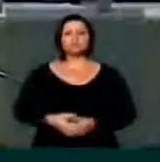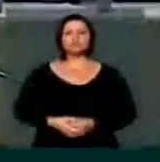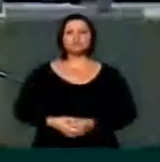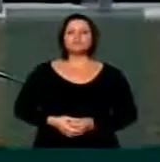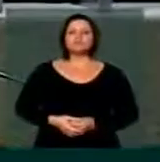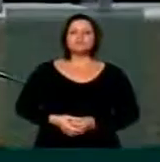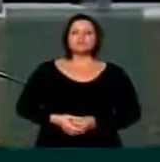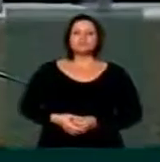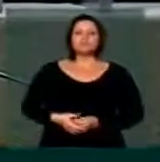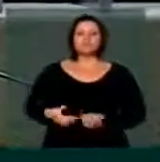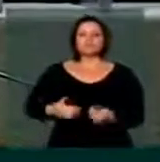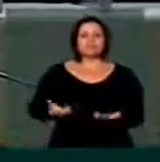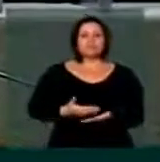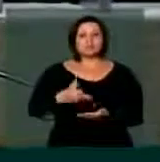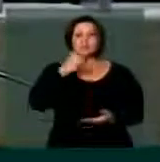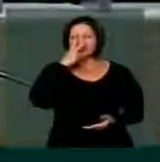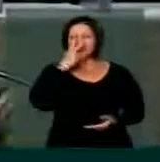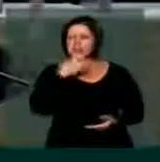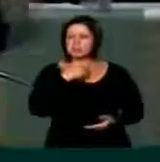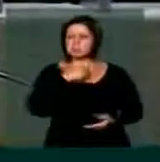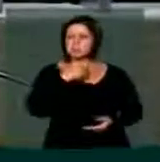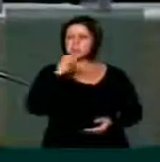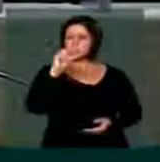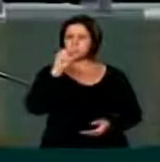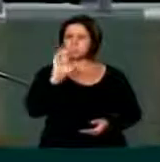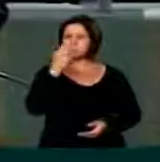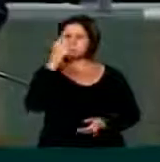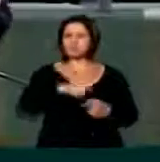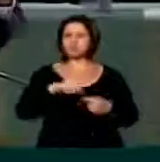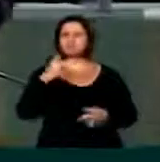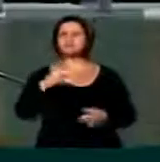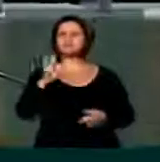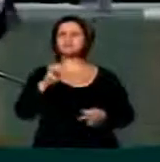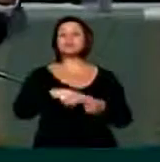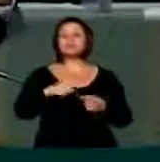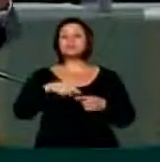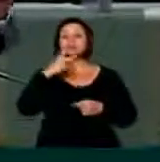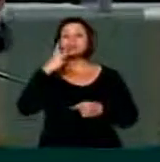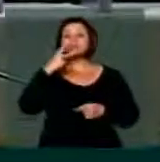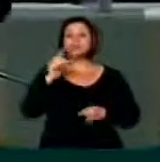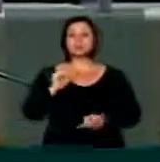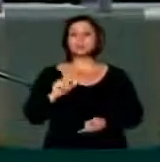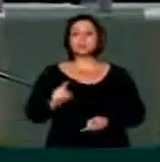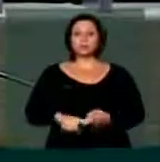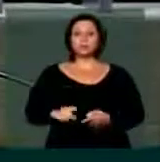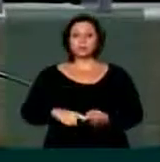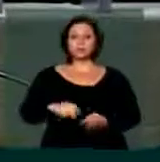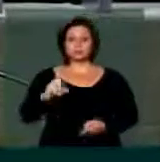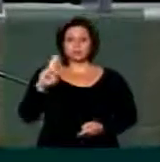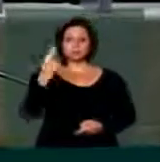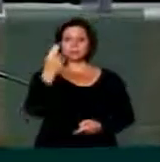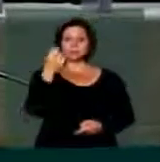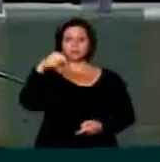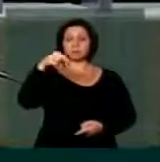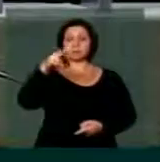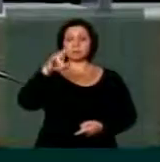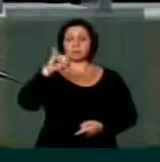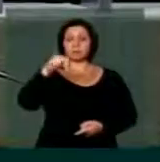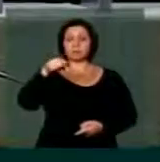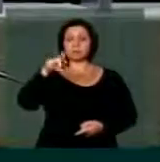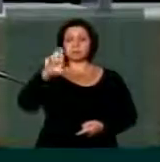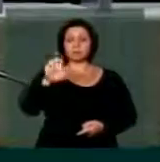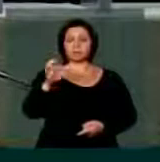ela entrou num embate até meio falso, porque o PT mesmo botou Henrique Meirelles na presidência do